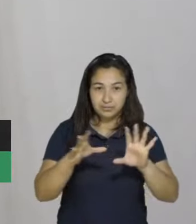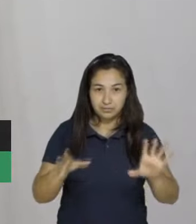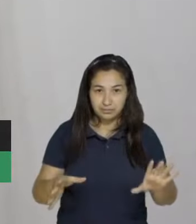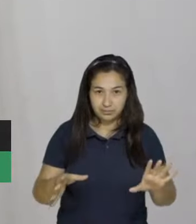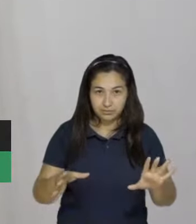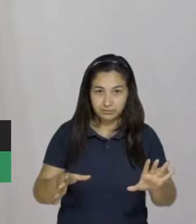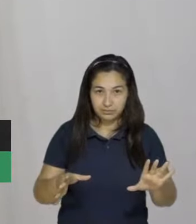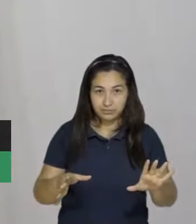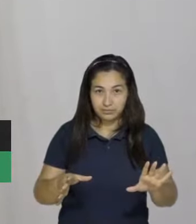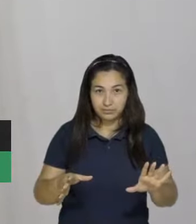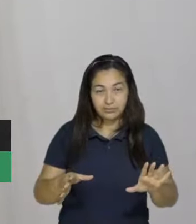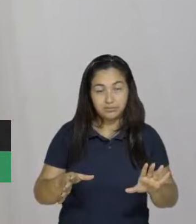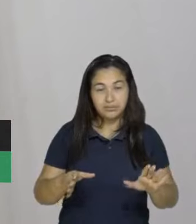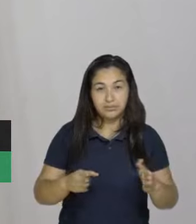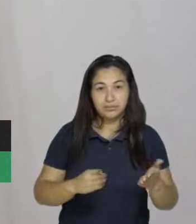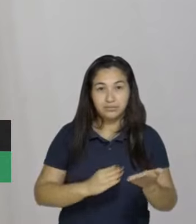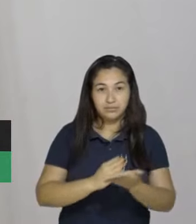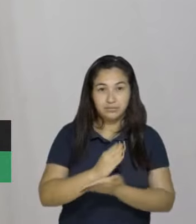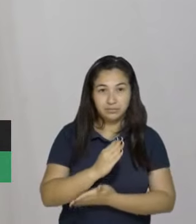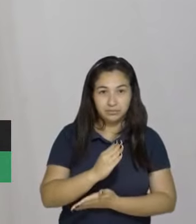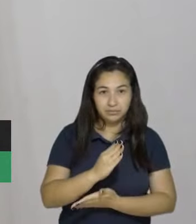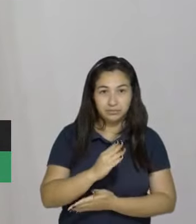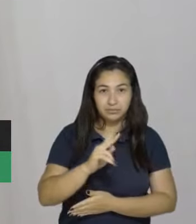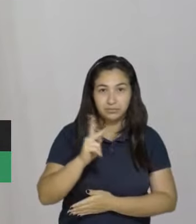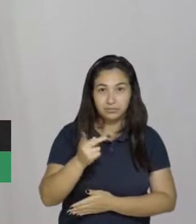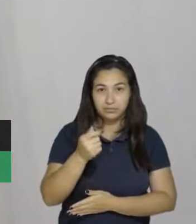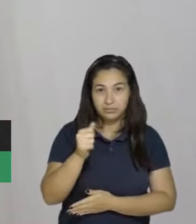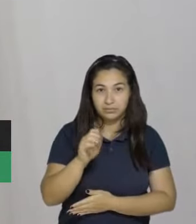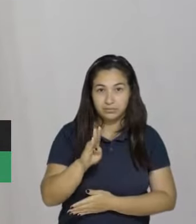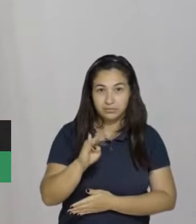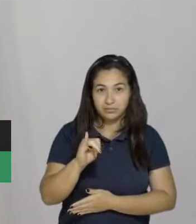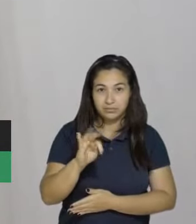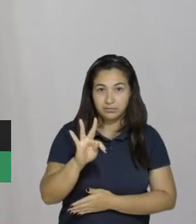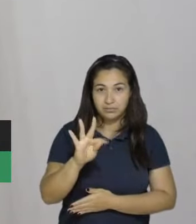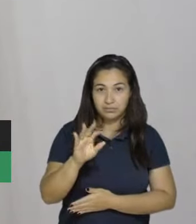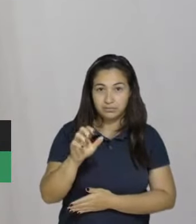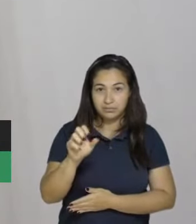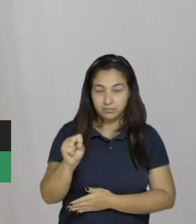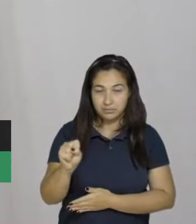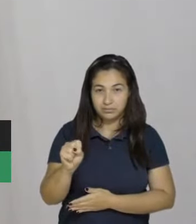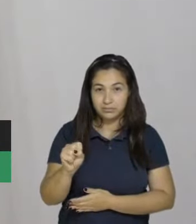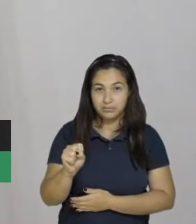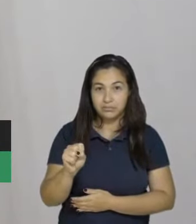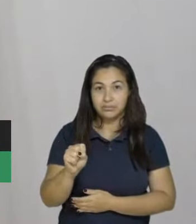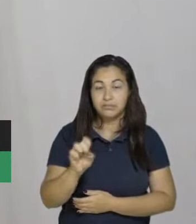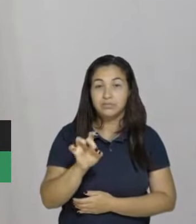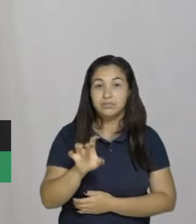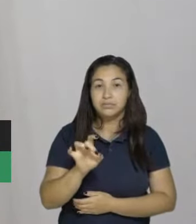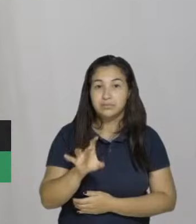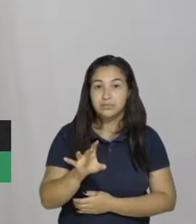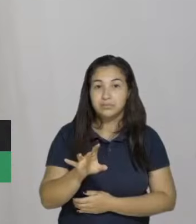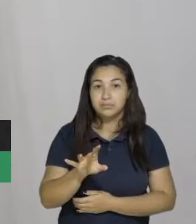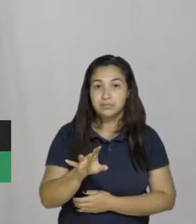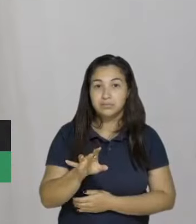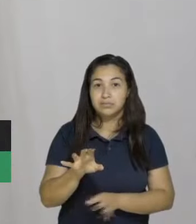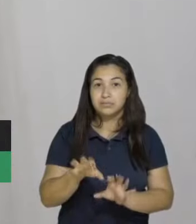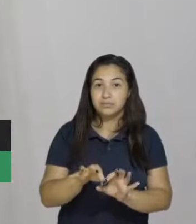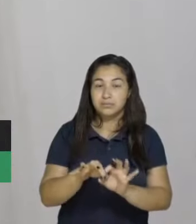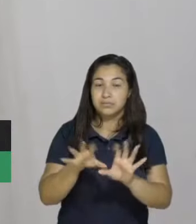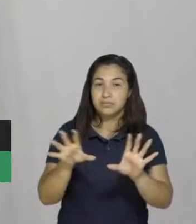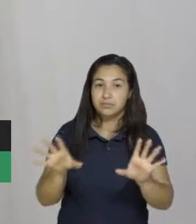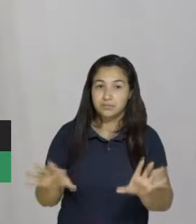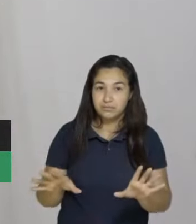habite-se, suprimo aqui a concessão do alvará de construção, fica somente a concessão